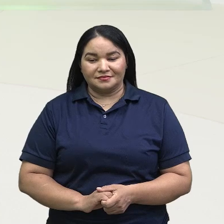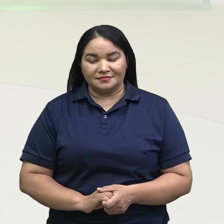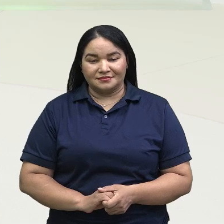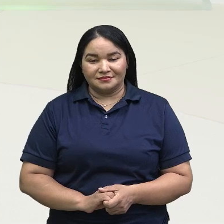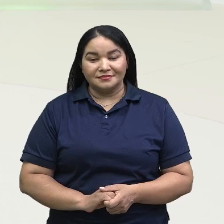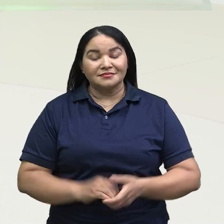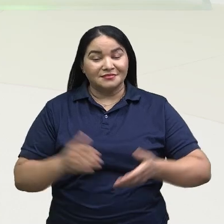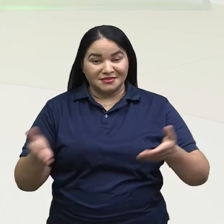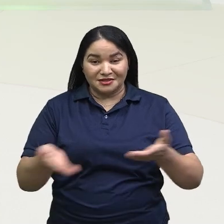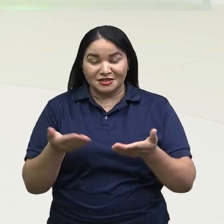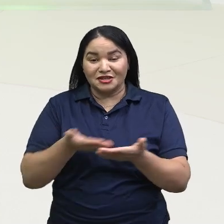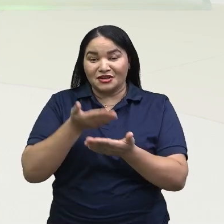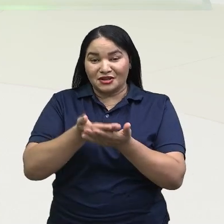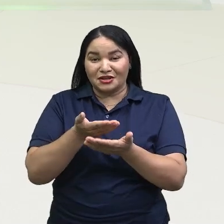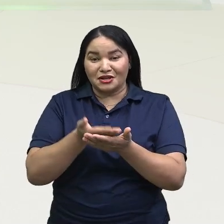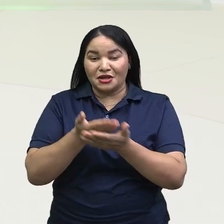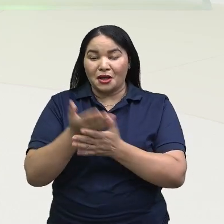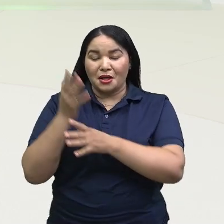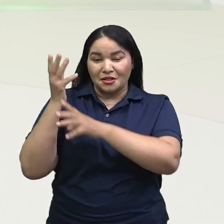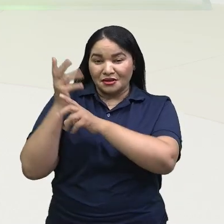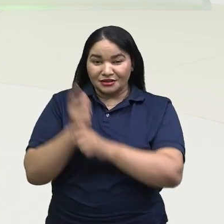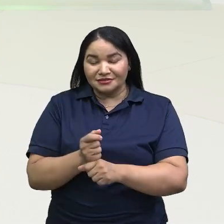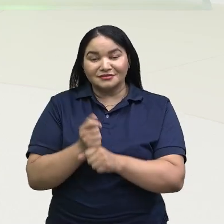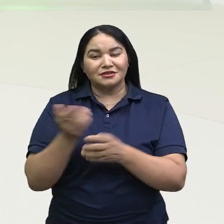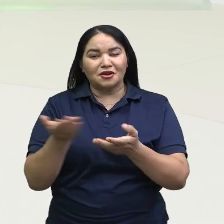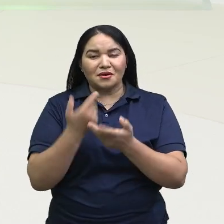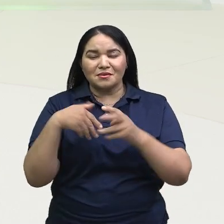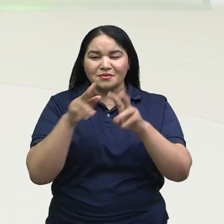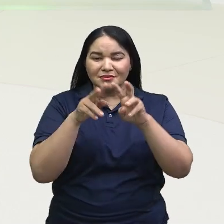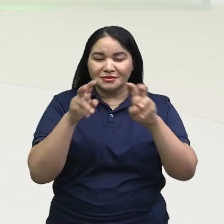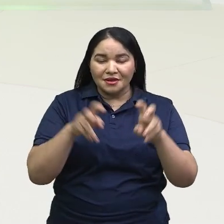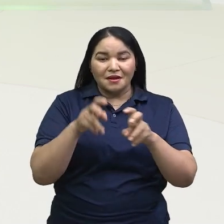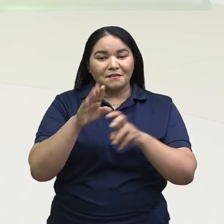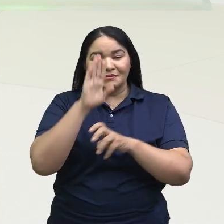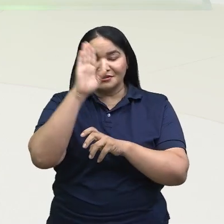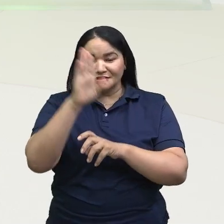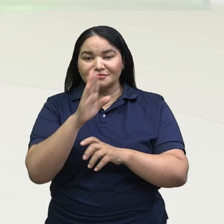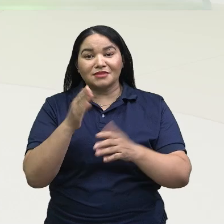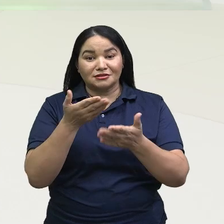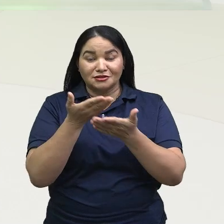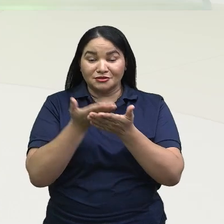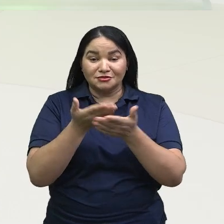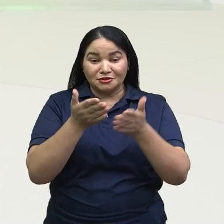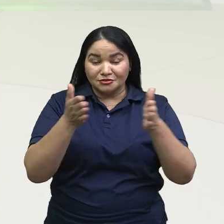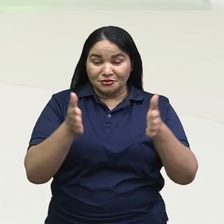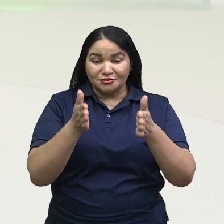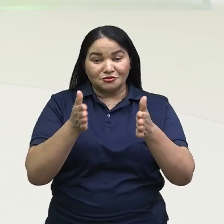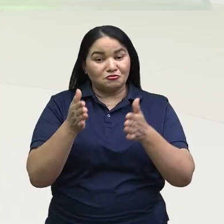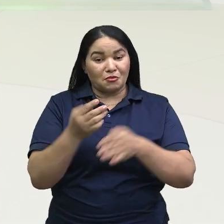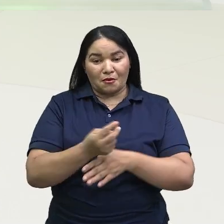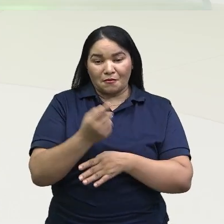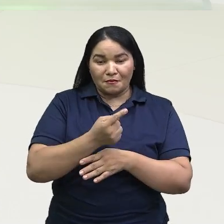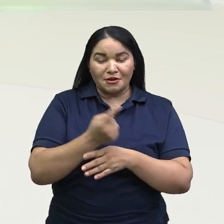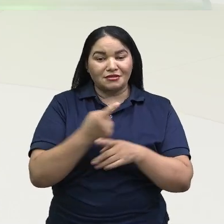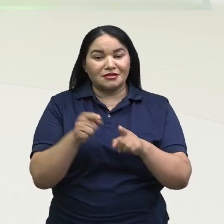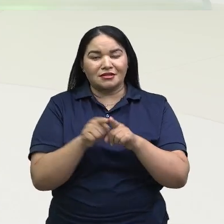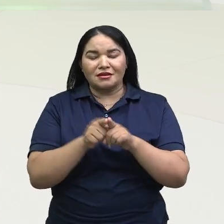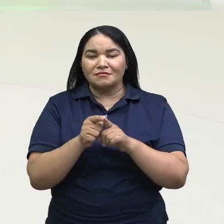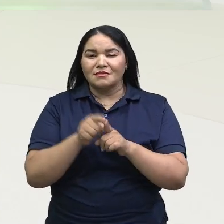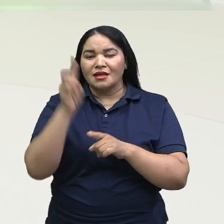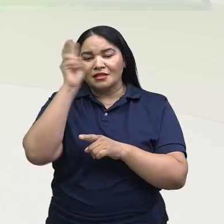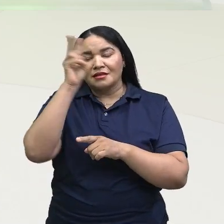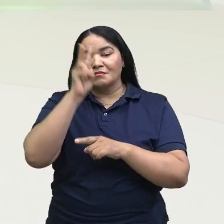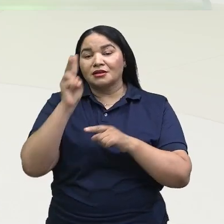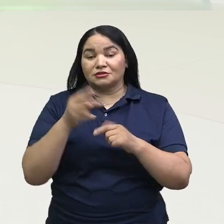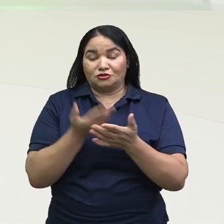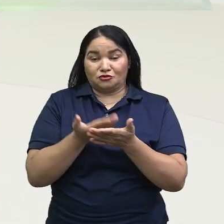E nessa aula de revisão, a gente vai resgatar aí os principais conteúdos que nós estudamos na nossa unidade. Vamos relembrar um pouco mais ali sobre o